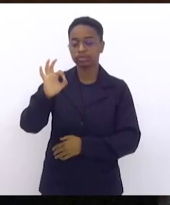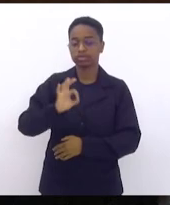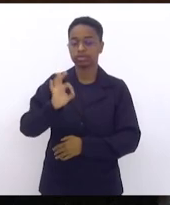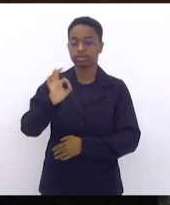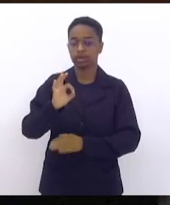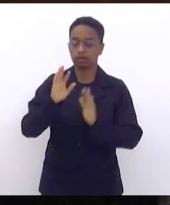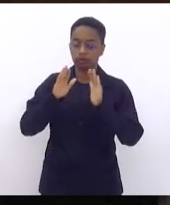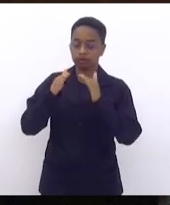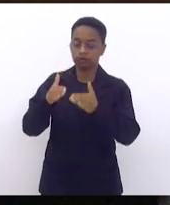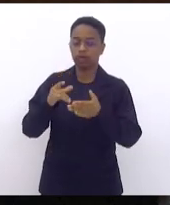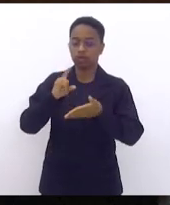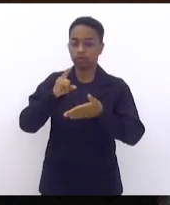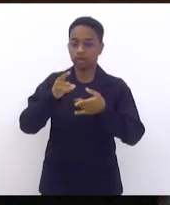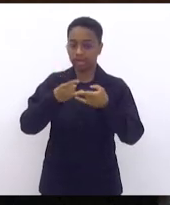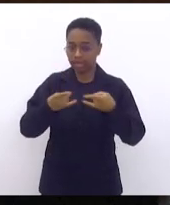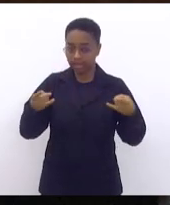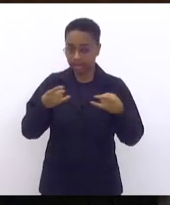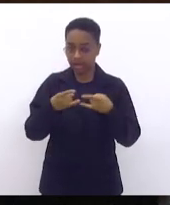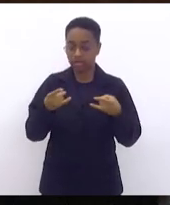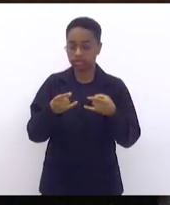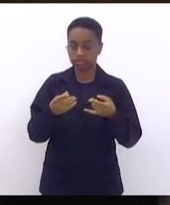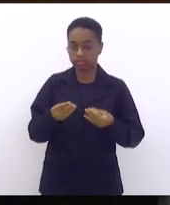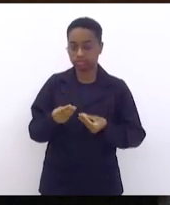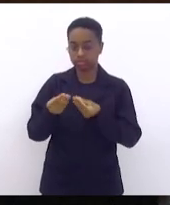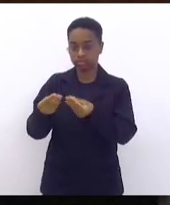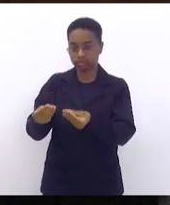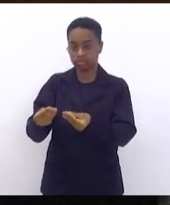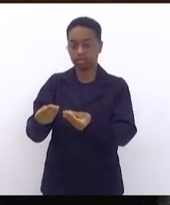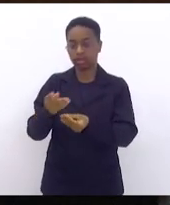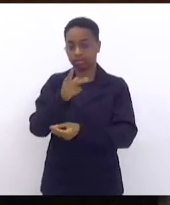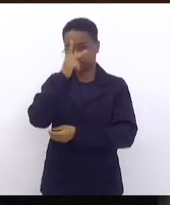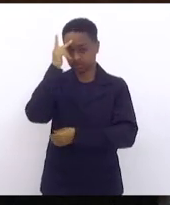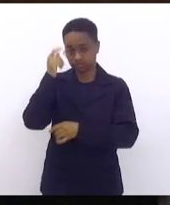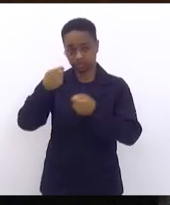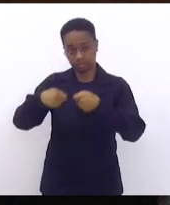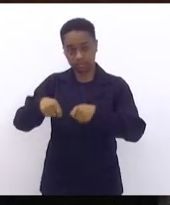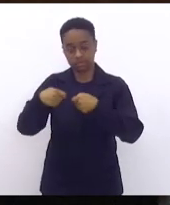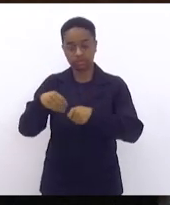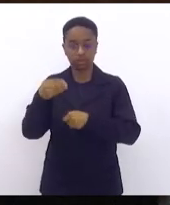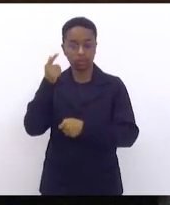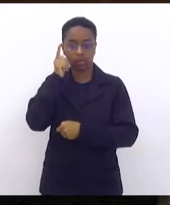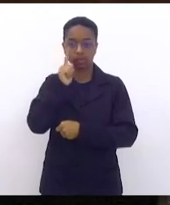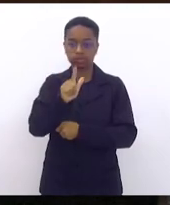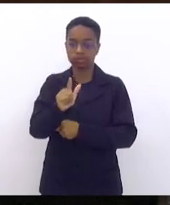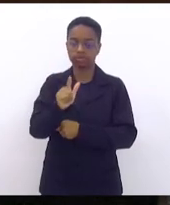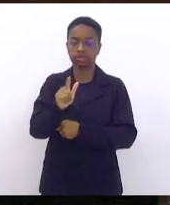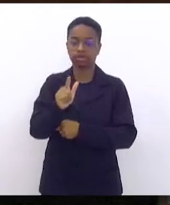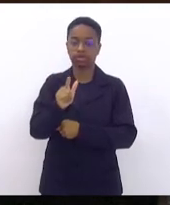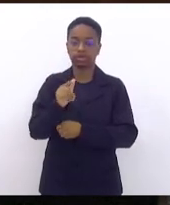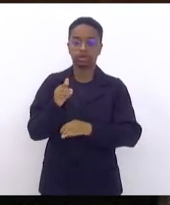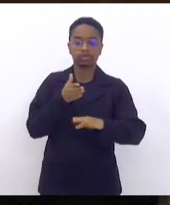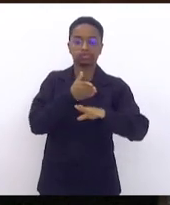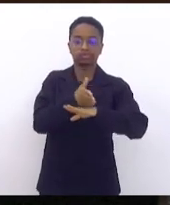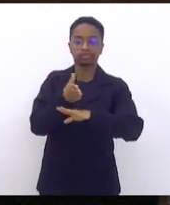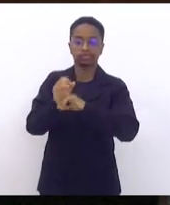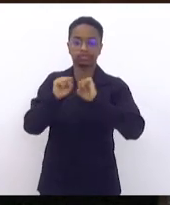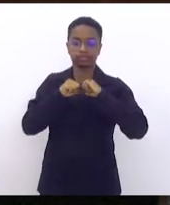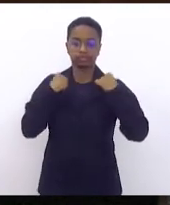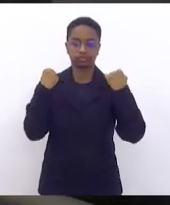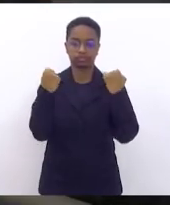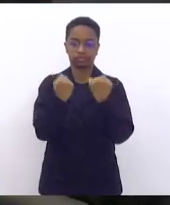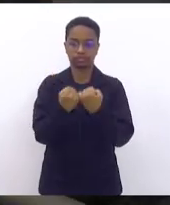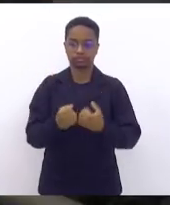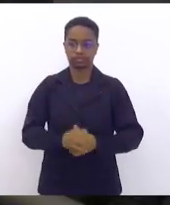dos ingressos destinados para aqueles que mais precisam poderem acessar as nossas arenas